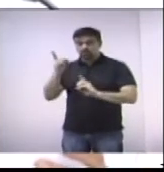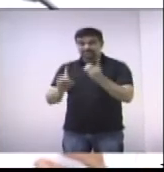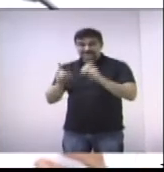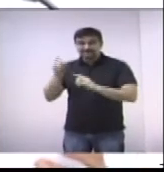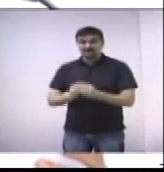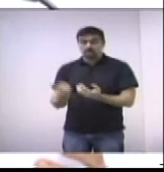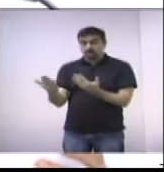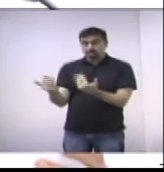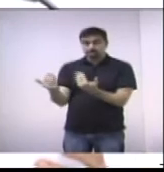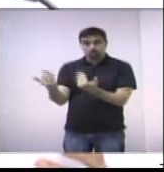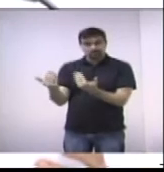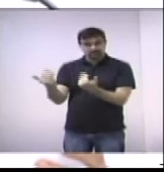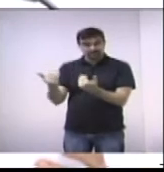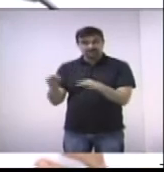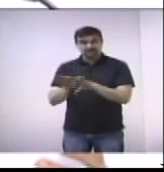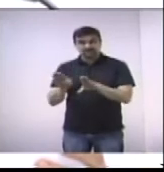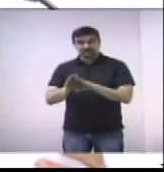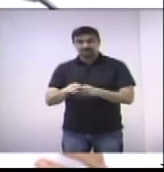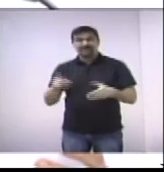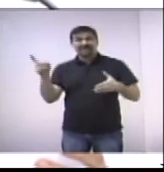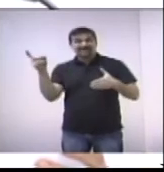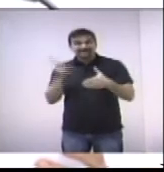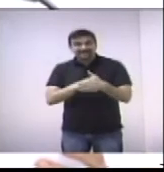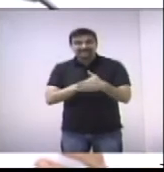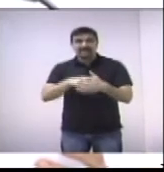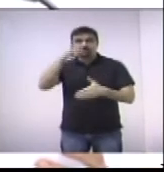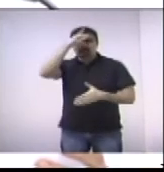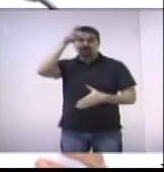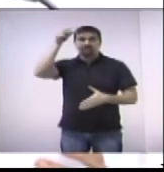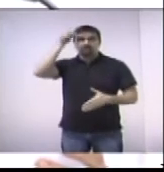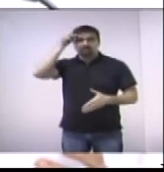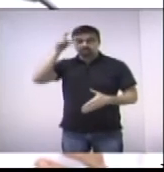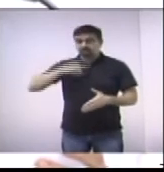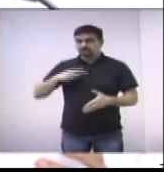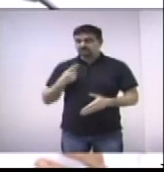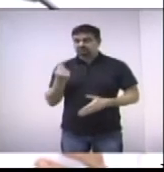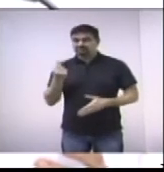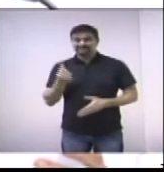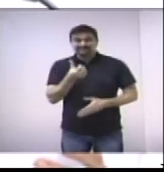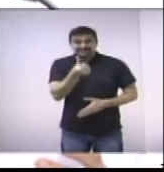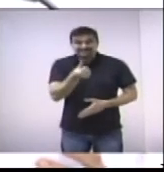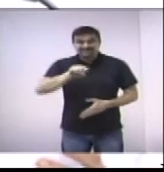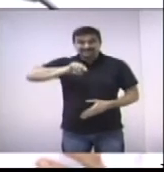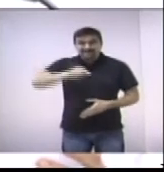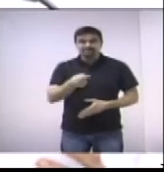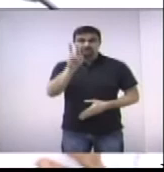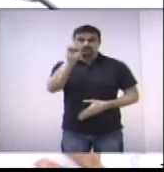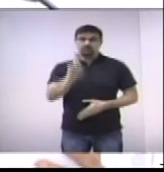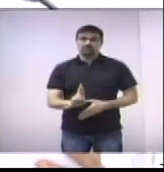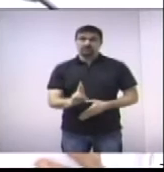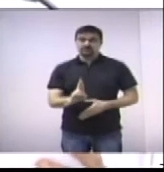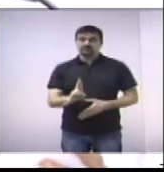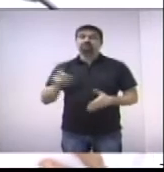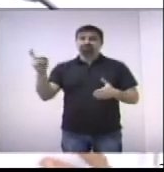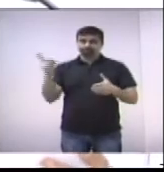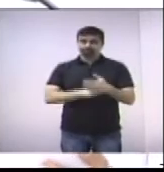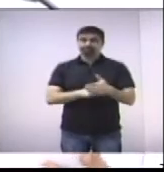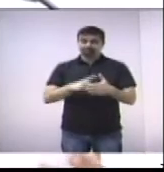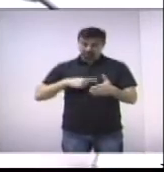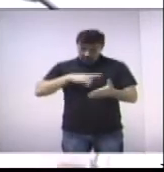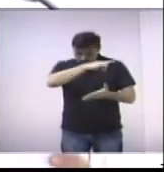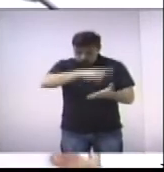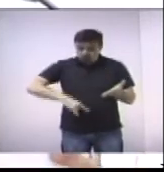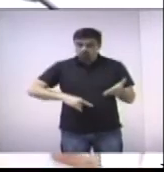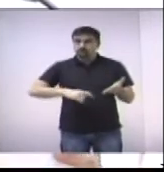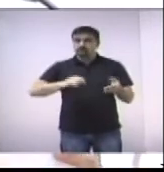deve, desde 2006, para a Prefeitura de Paulínia, a título de multa, a importância de R$ 6.000, nos termos do documento em